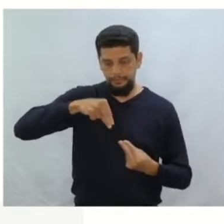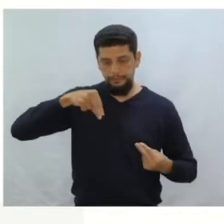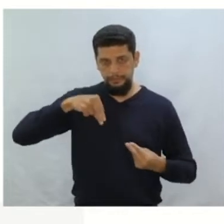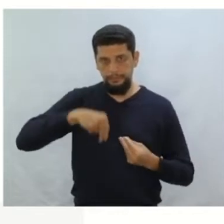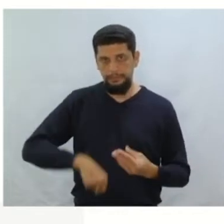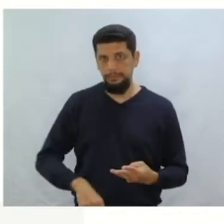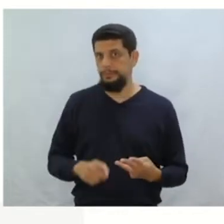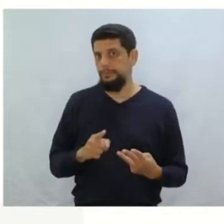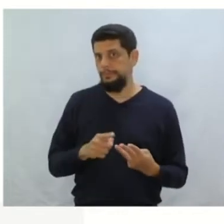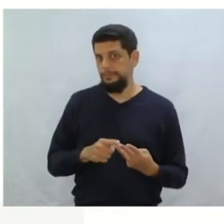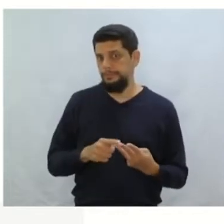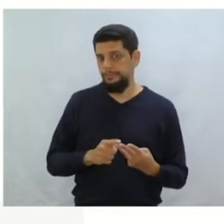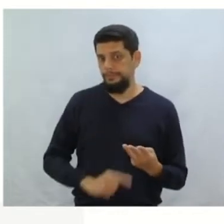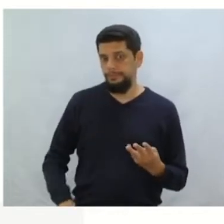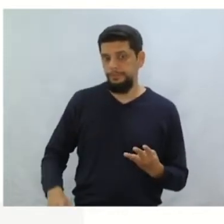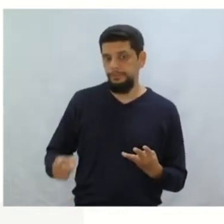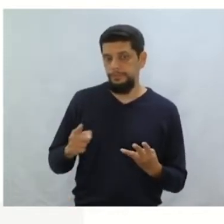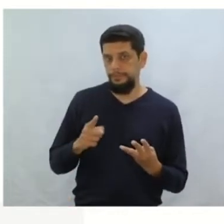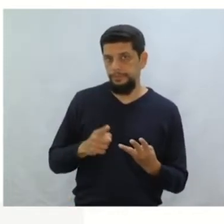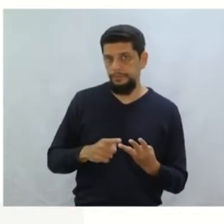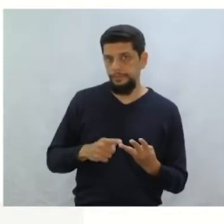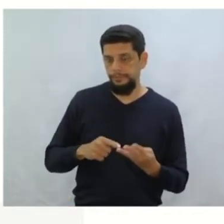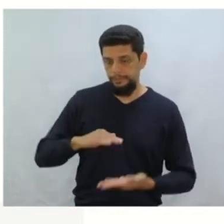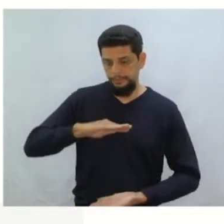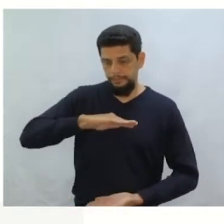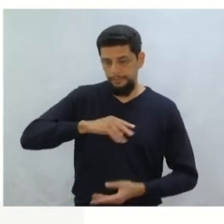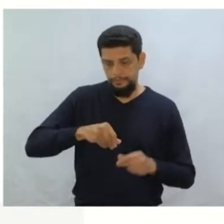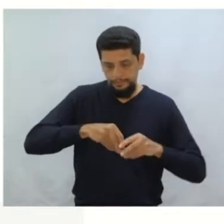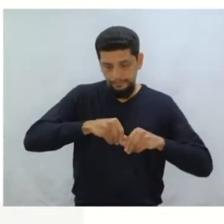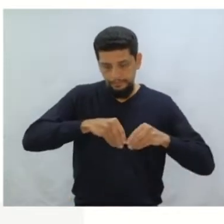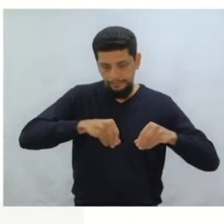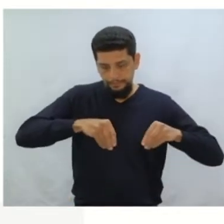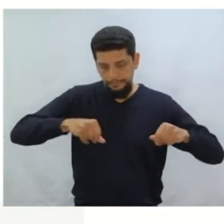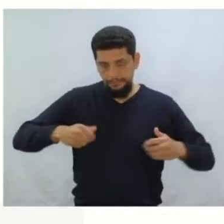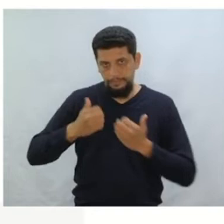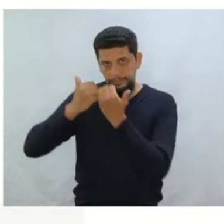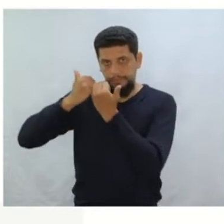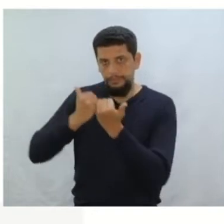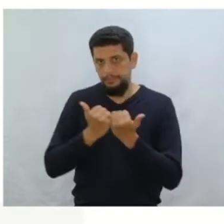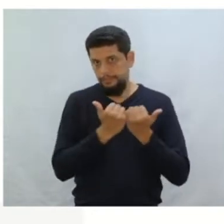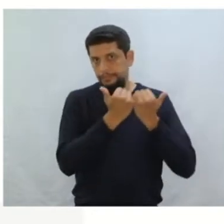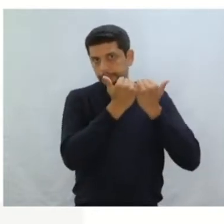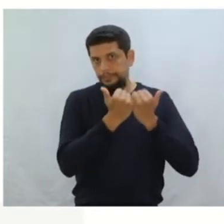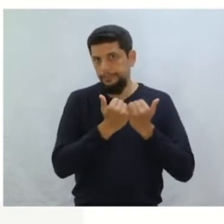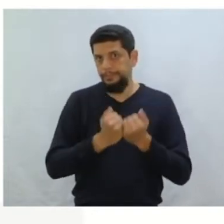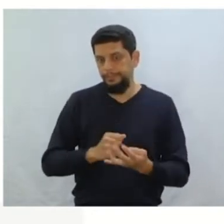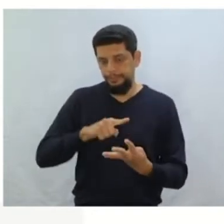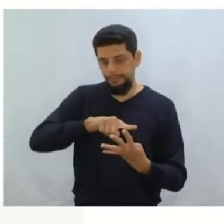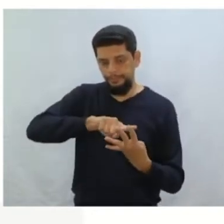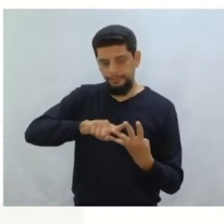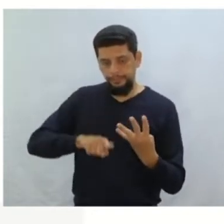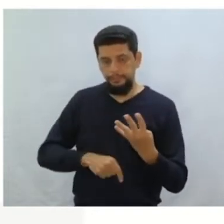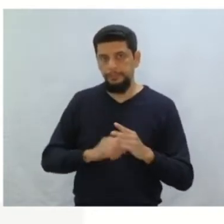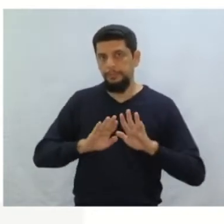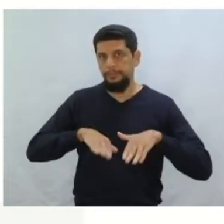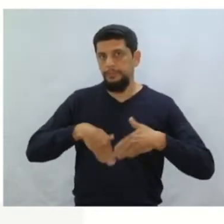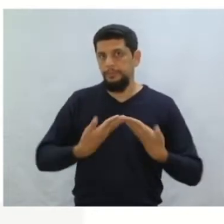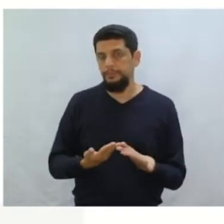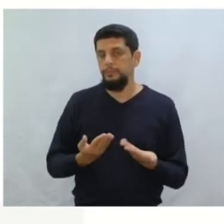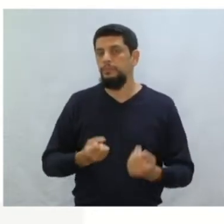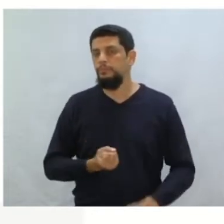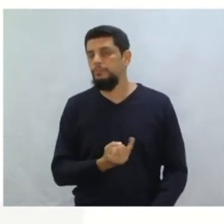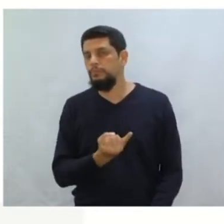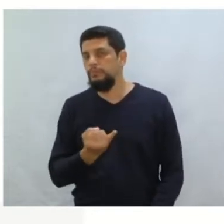Macarrão, 3. E também farinha de milho, 4.